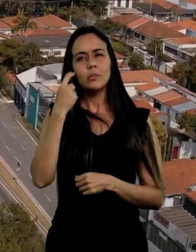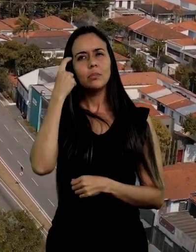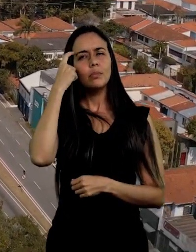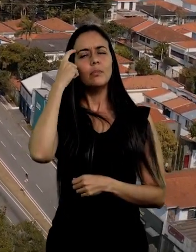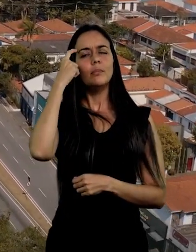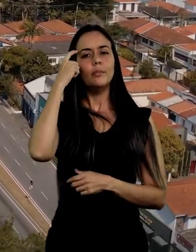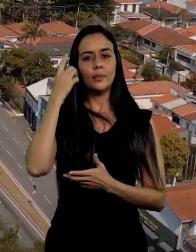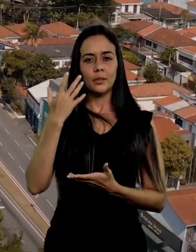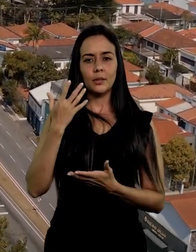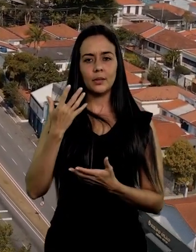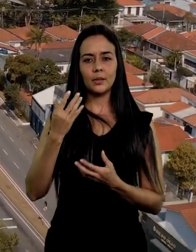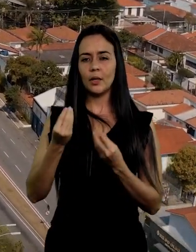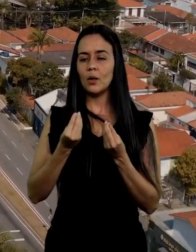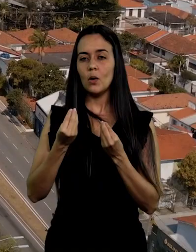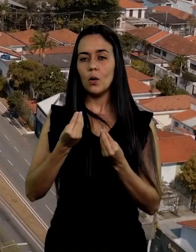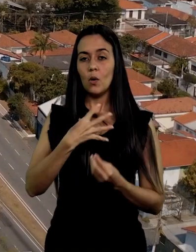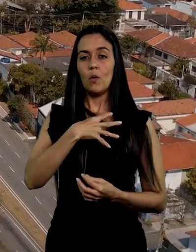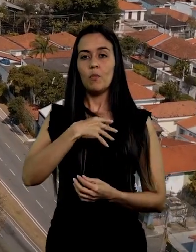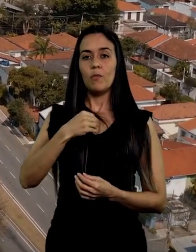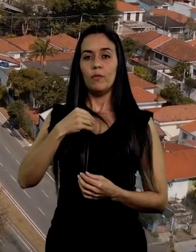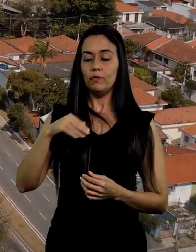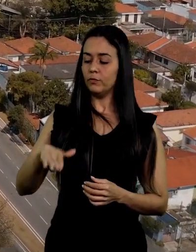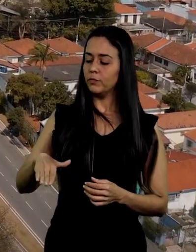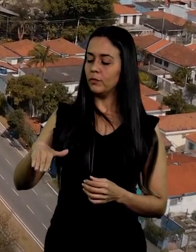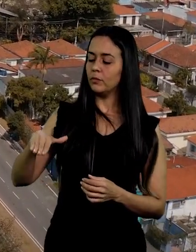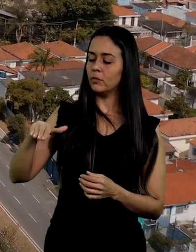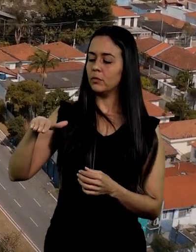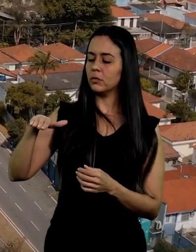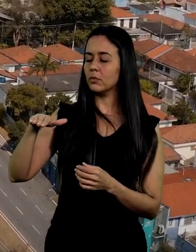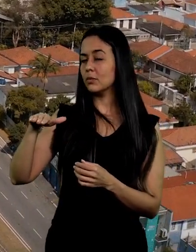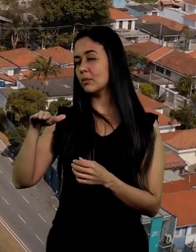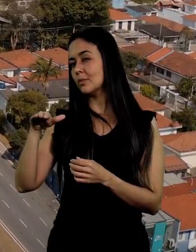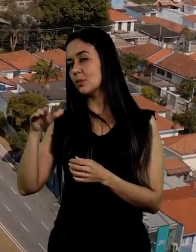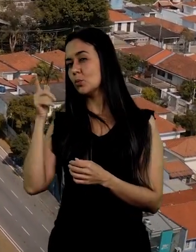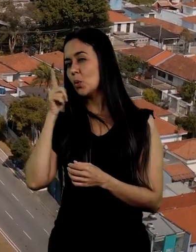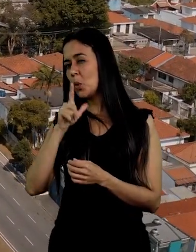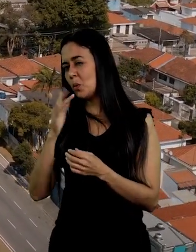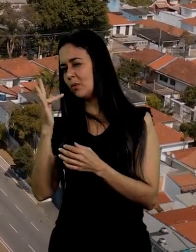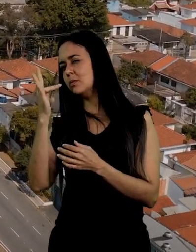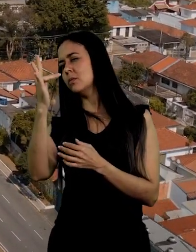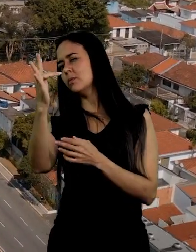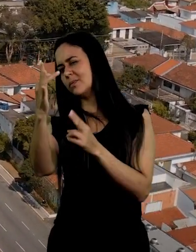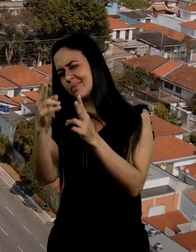filhos alcançariam no futuro. Basta a gente dar uma breve